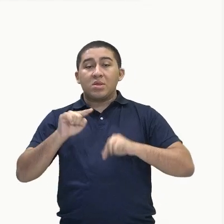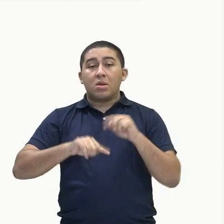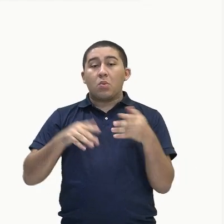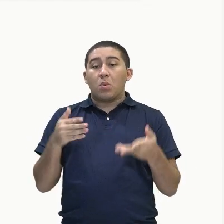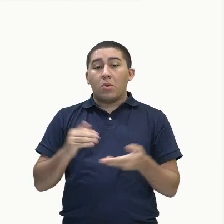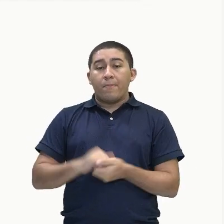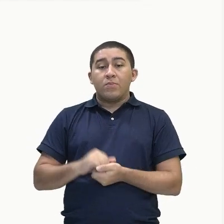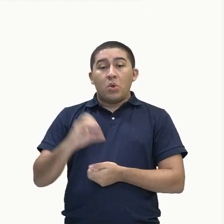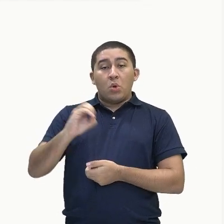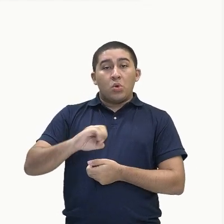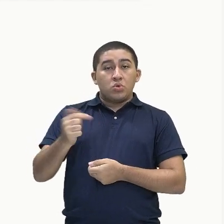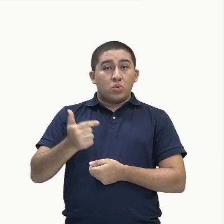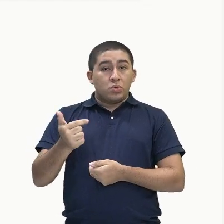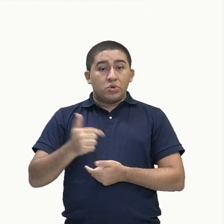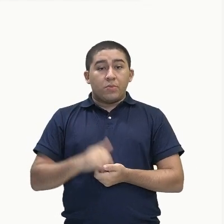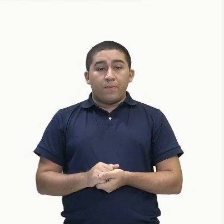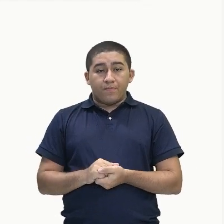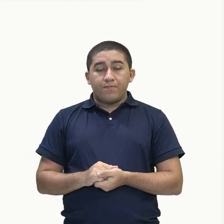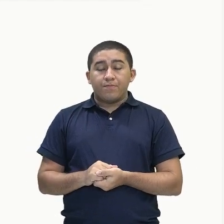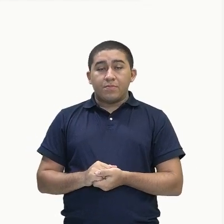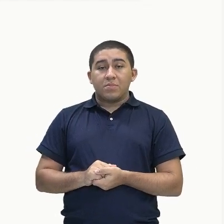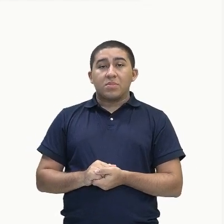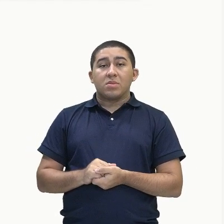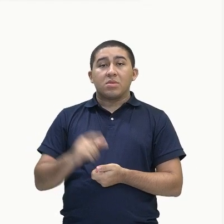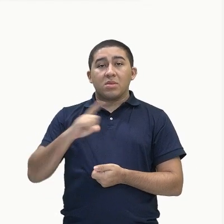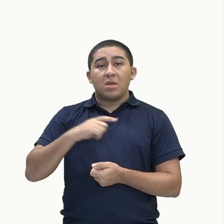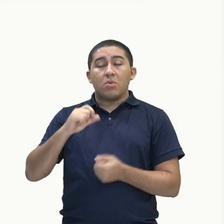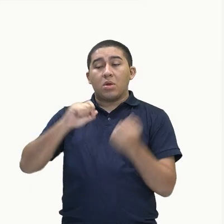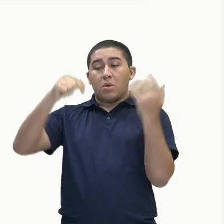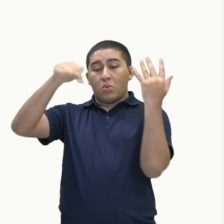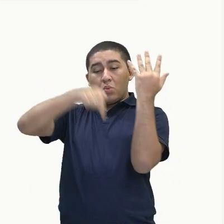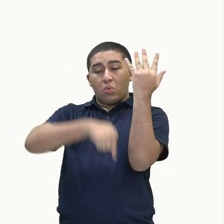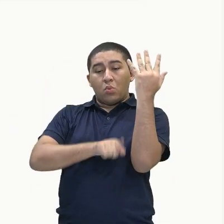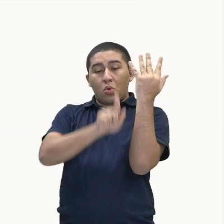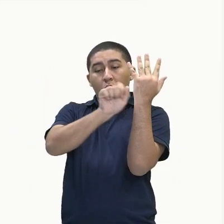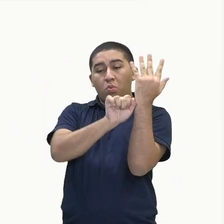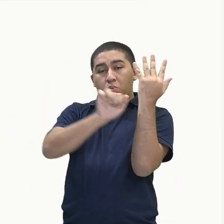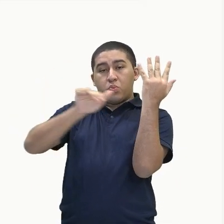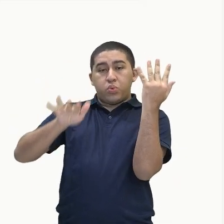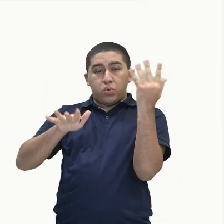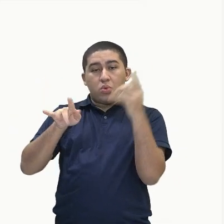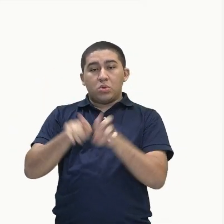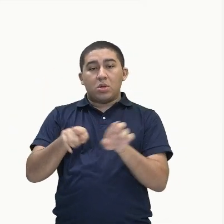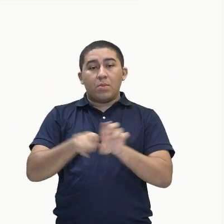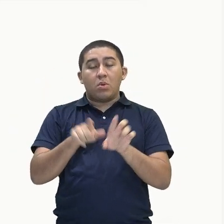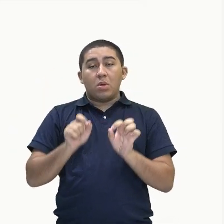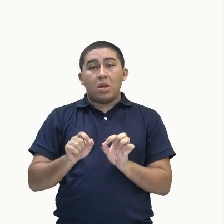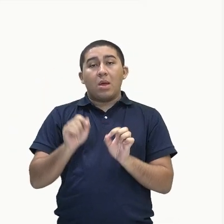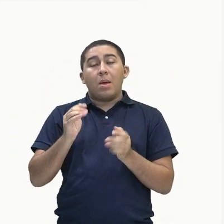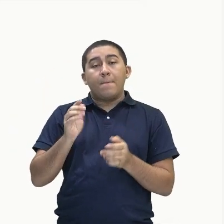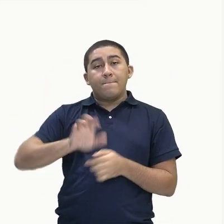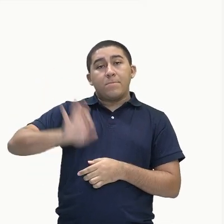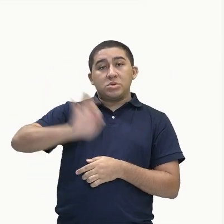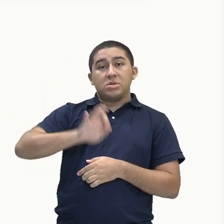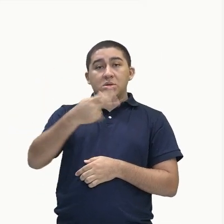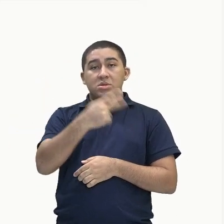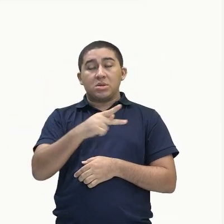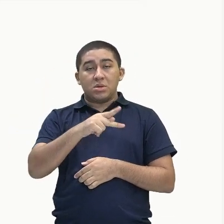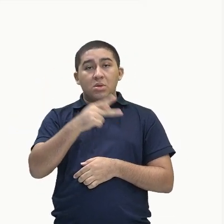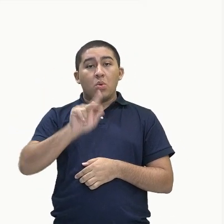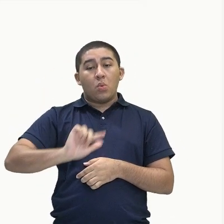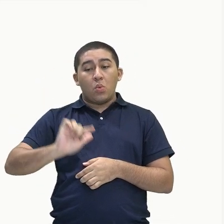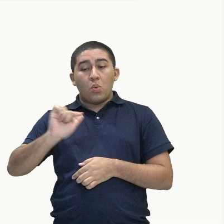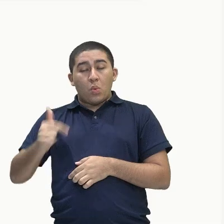oxigênio. E esse oxigênio vai ser liberado ou lançado na atmosfera e parte dele é consumido por